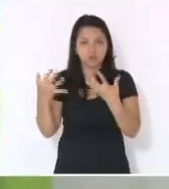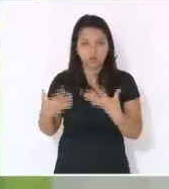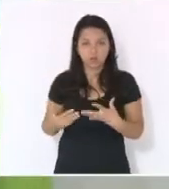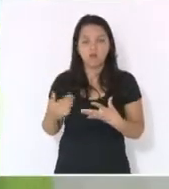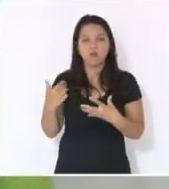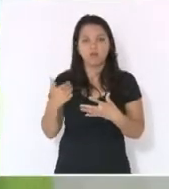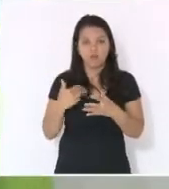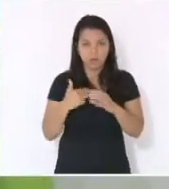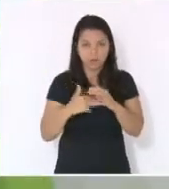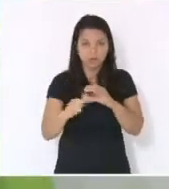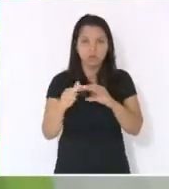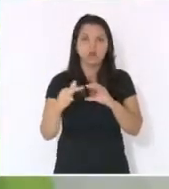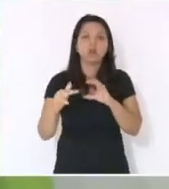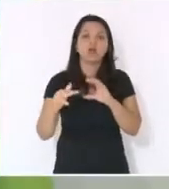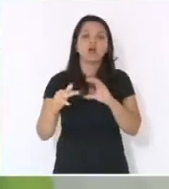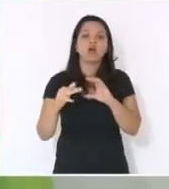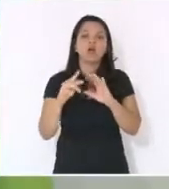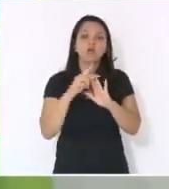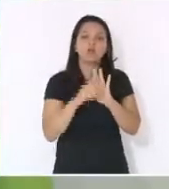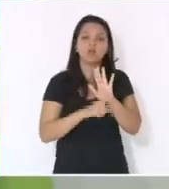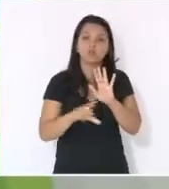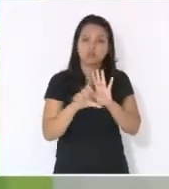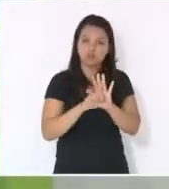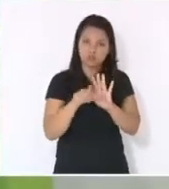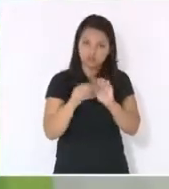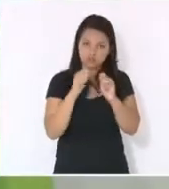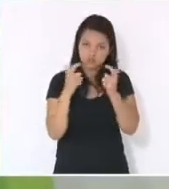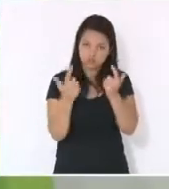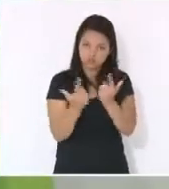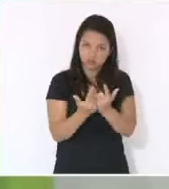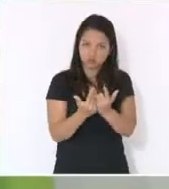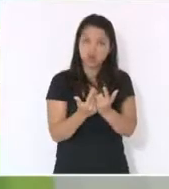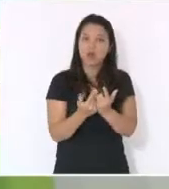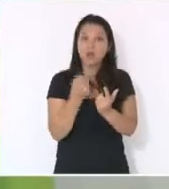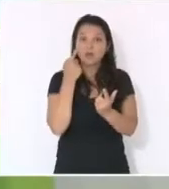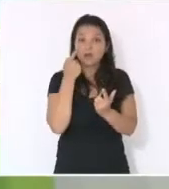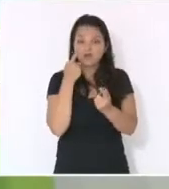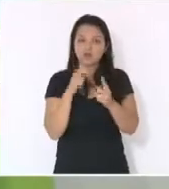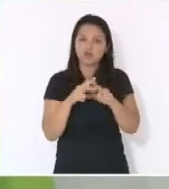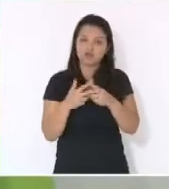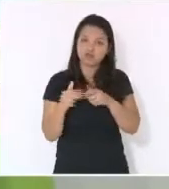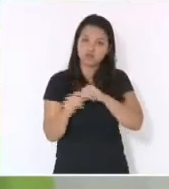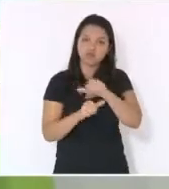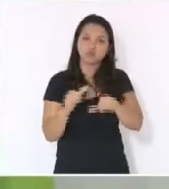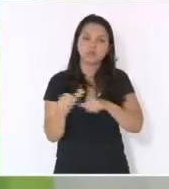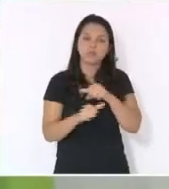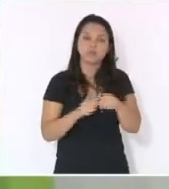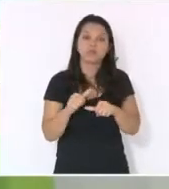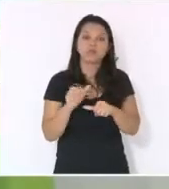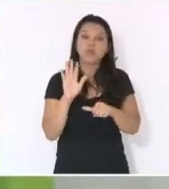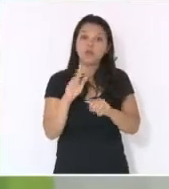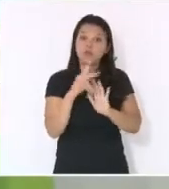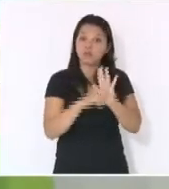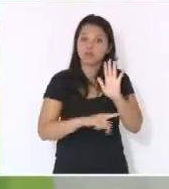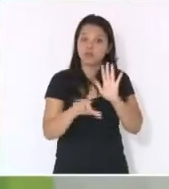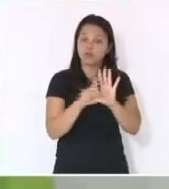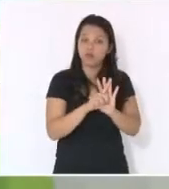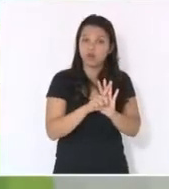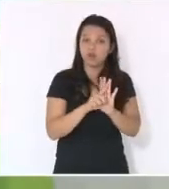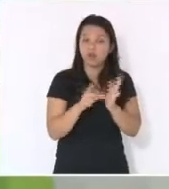de lei para casa para reparar isso. Mas, com um projeto de lei, cria-se a instabilidade